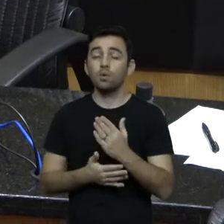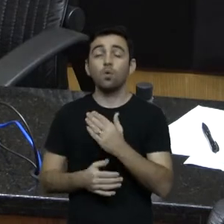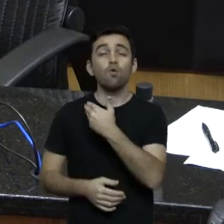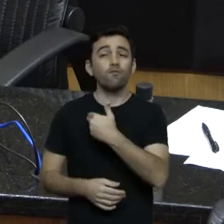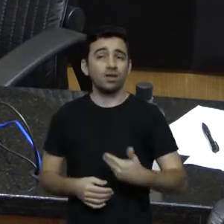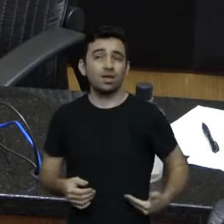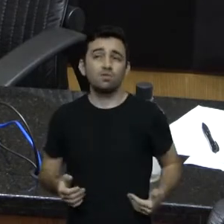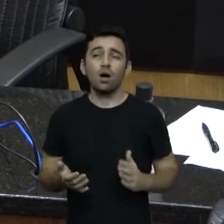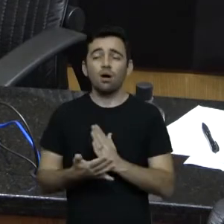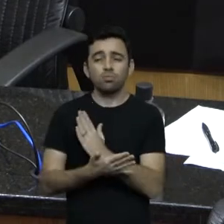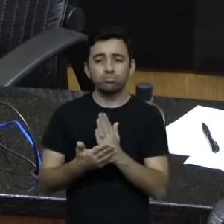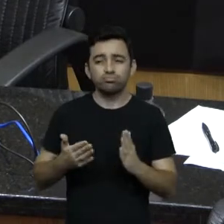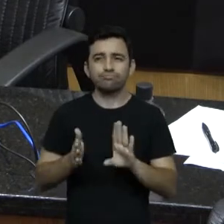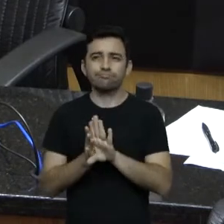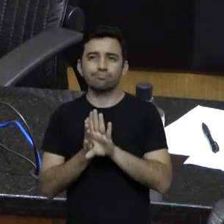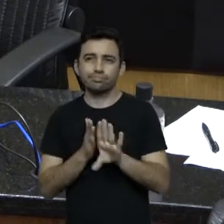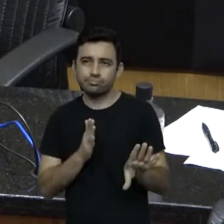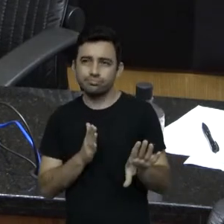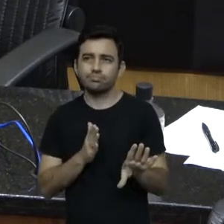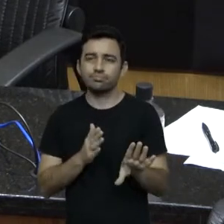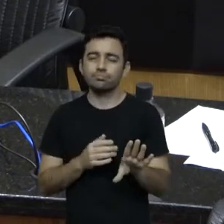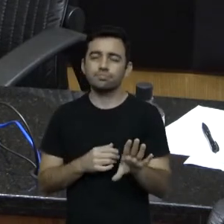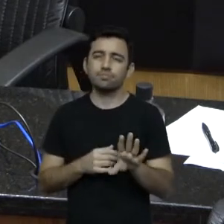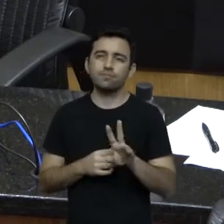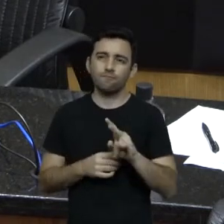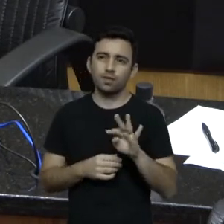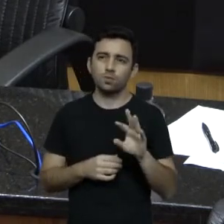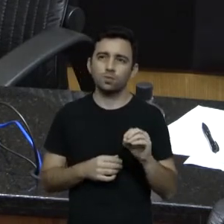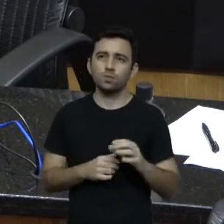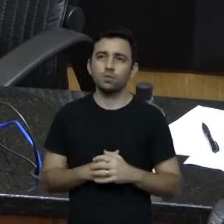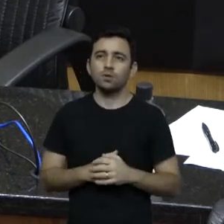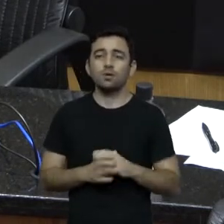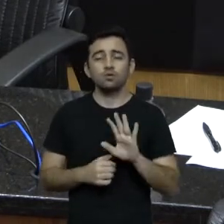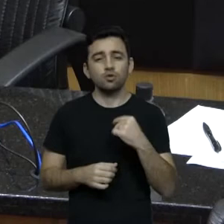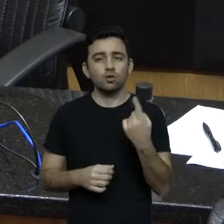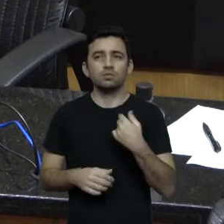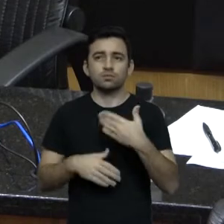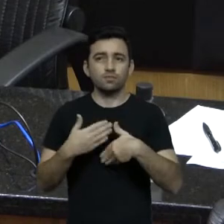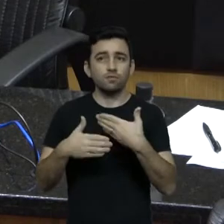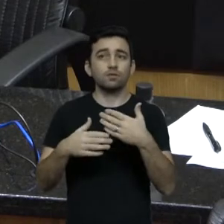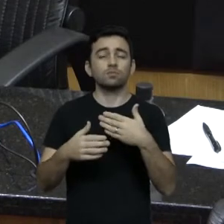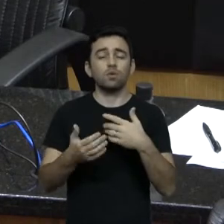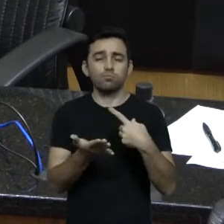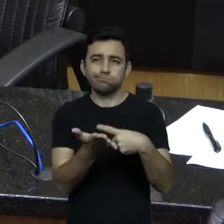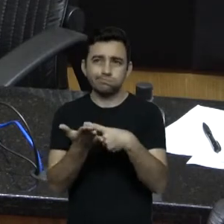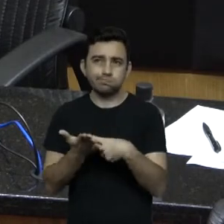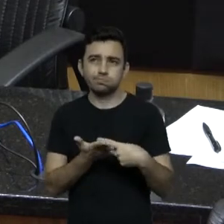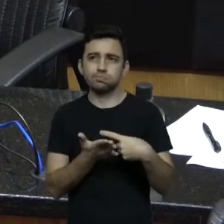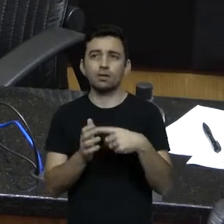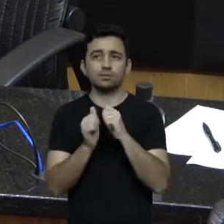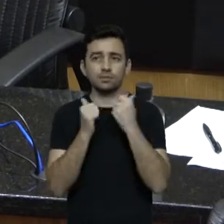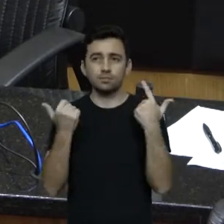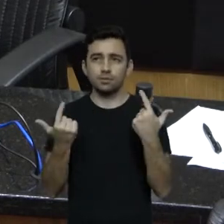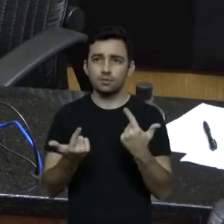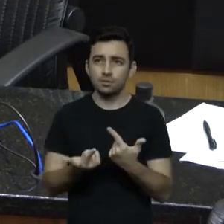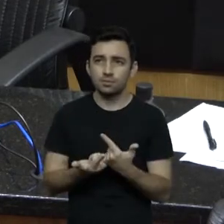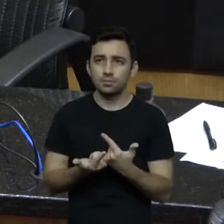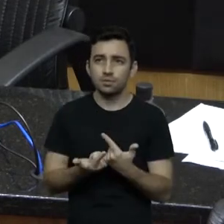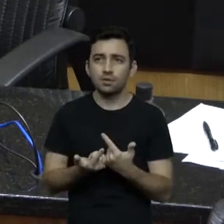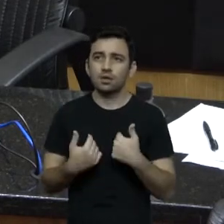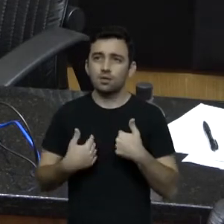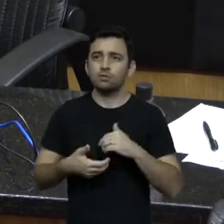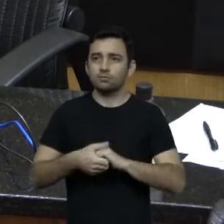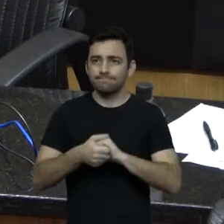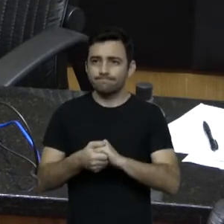vetou alguns gerou a mensagem de veto nós construímos um acordo Assembleia Legislativa E aí eu tenho que